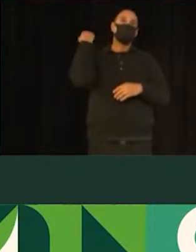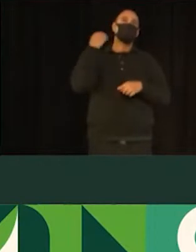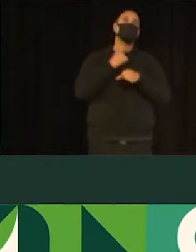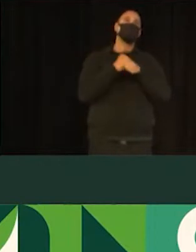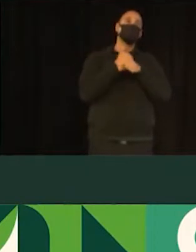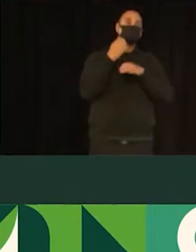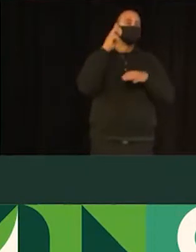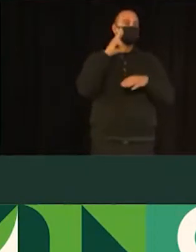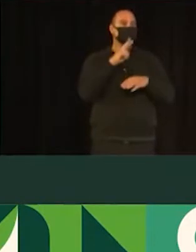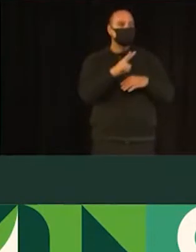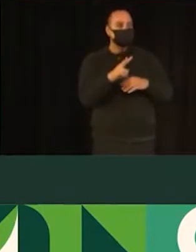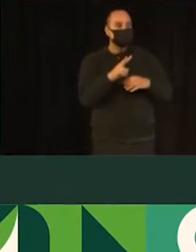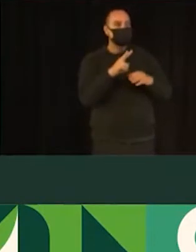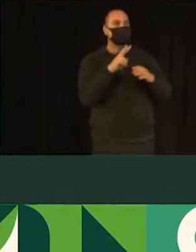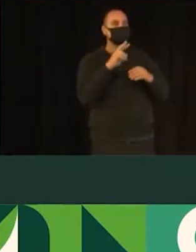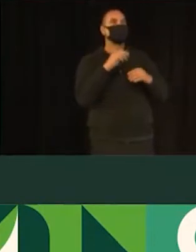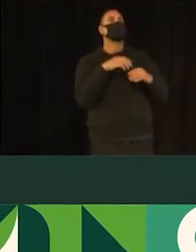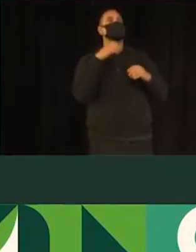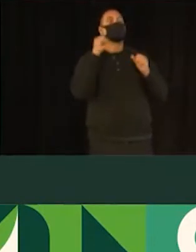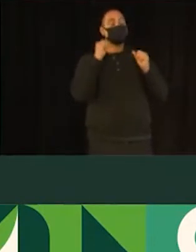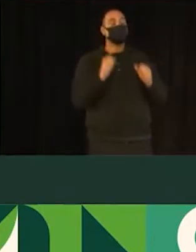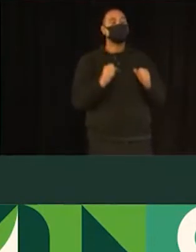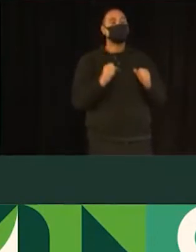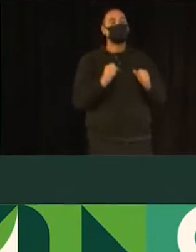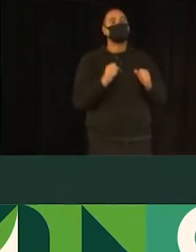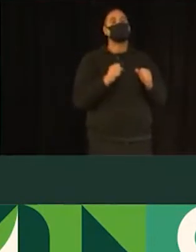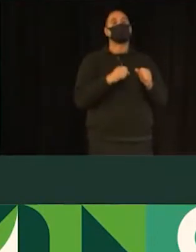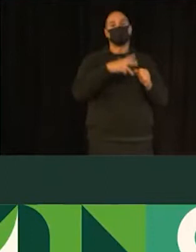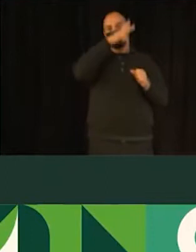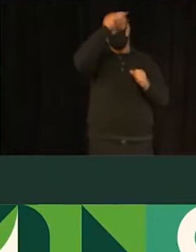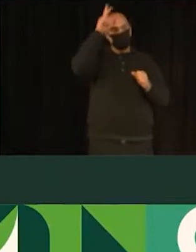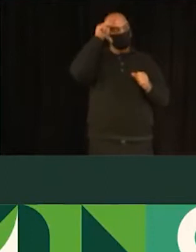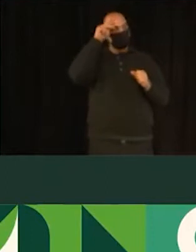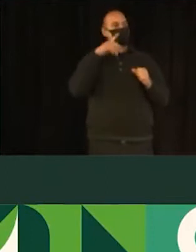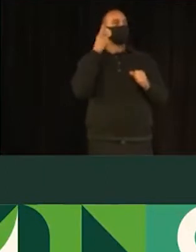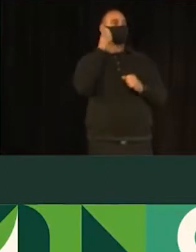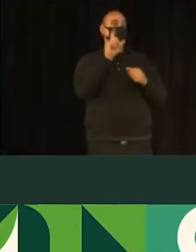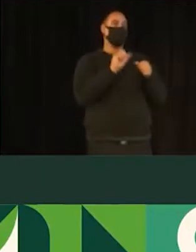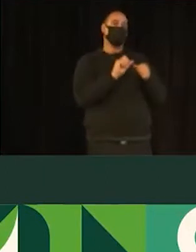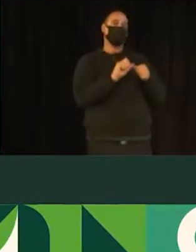encaixou perfeitamente à necessidade, então, que o prefeito nos demandou.